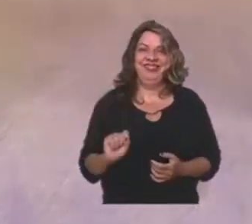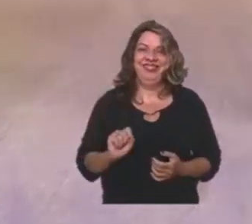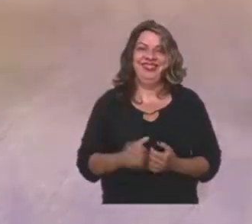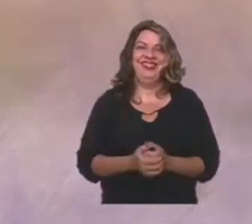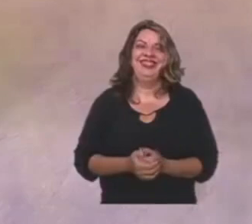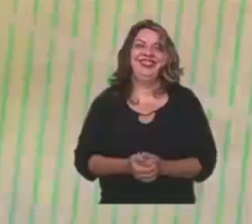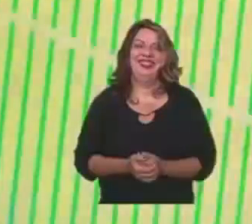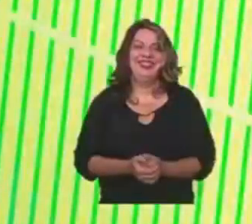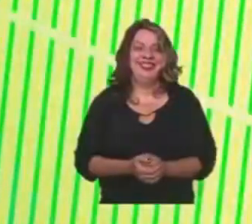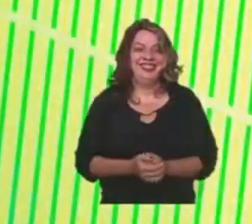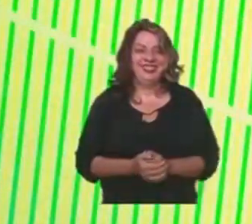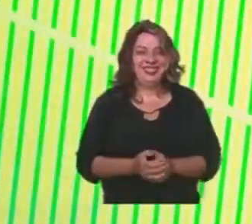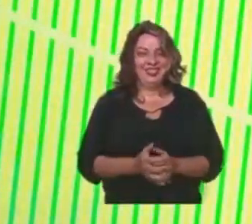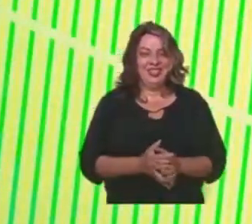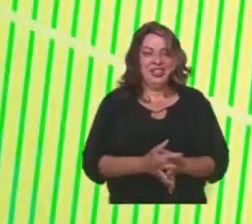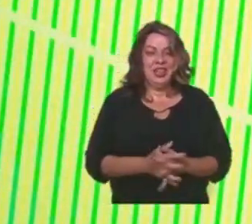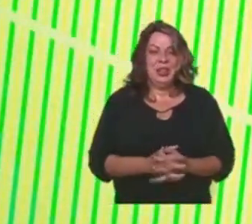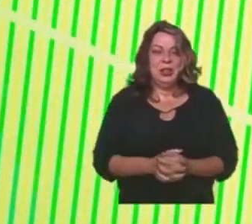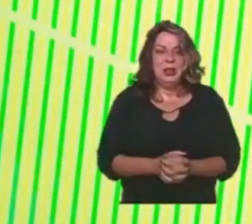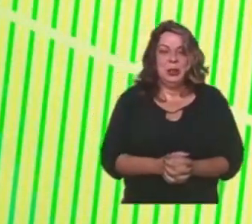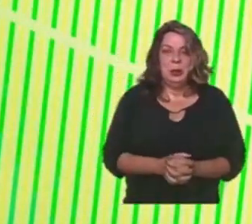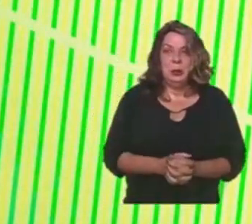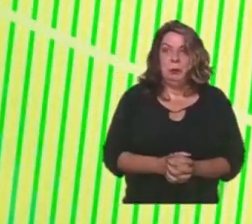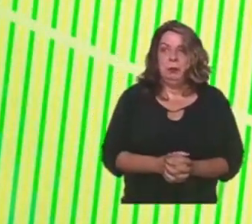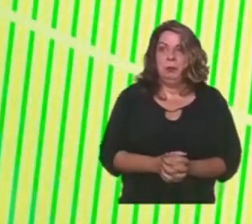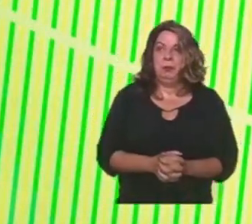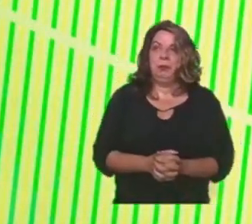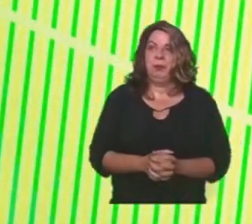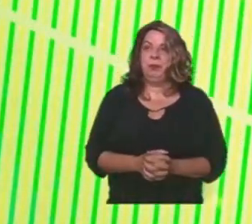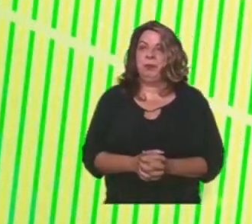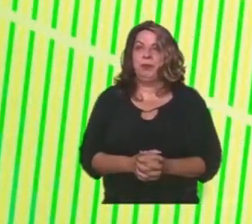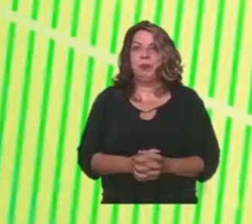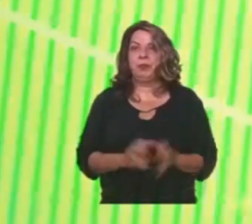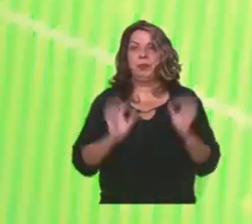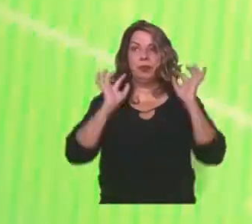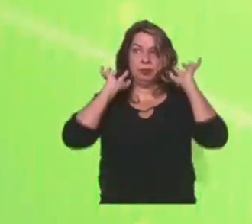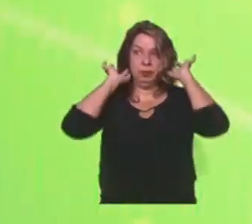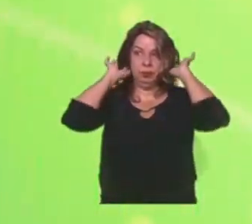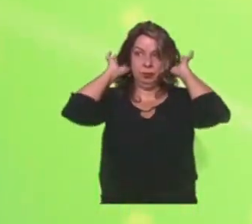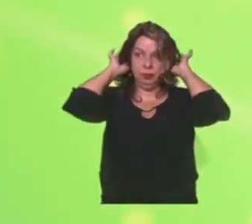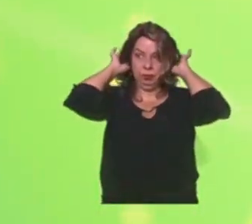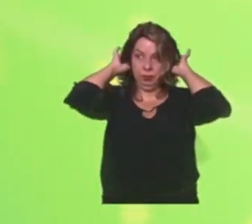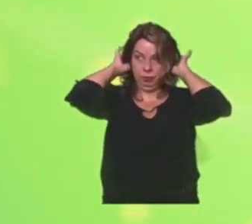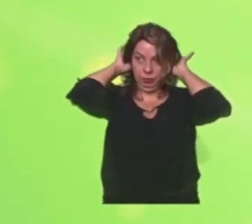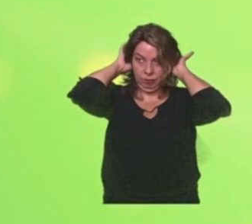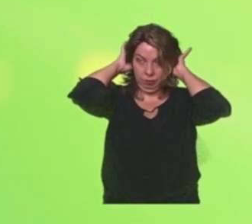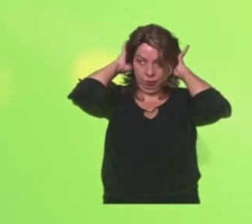Sergipe!